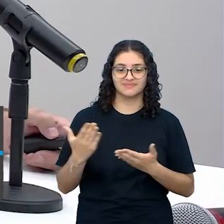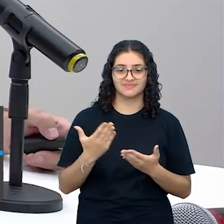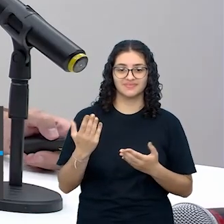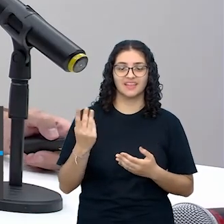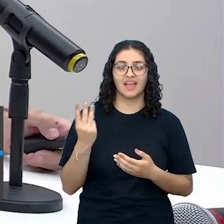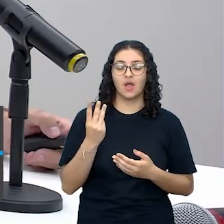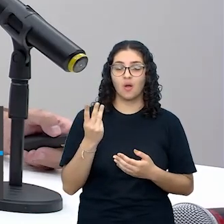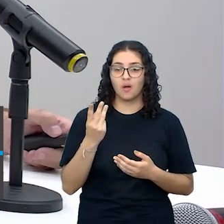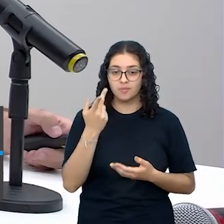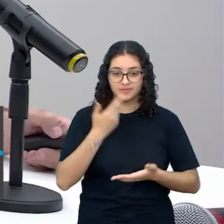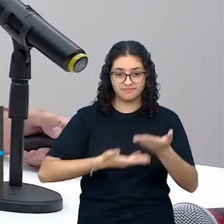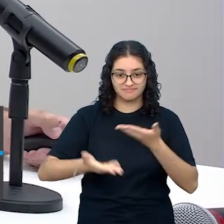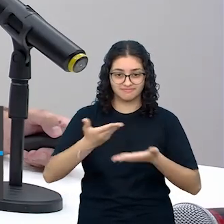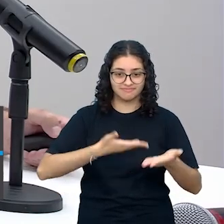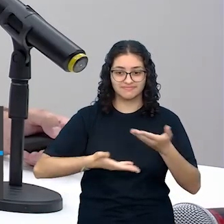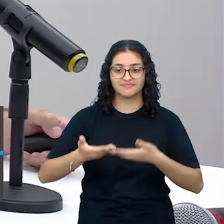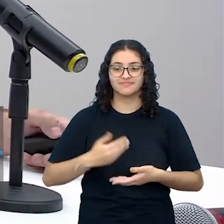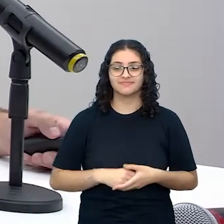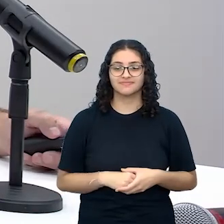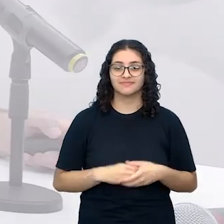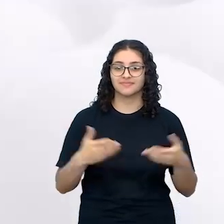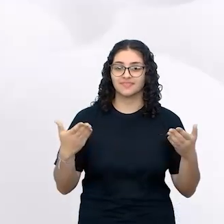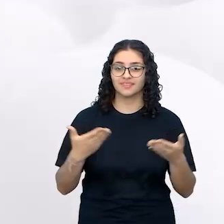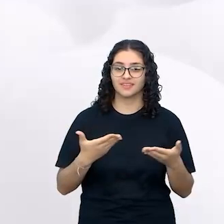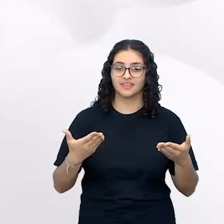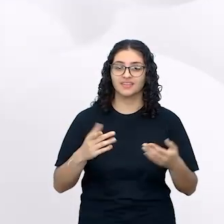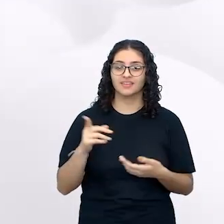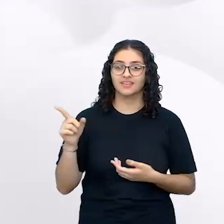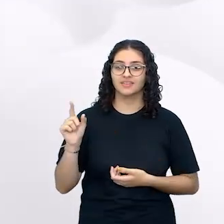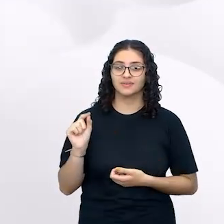terceira interação, vamos para ela agora, né?